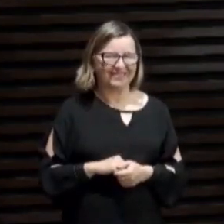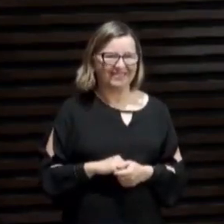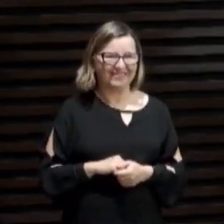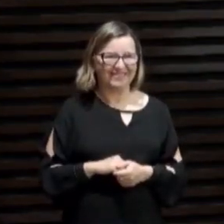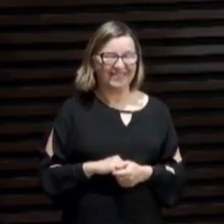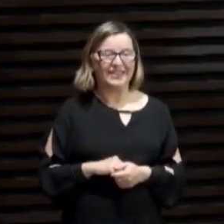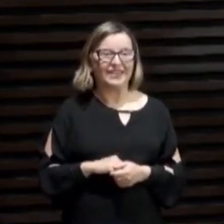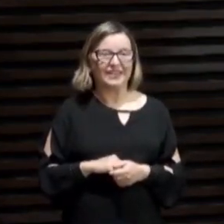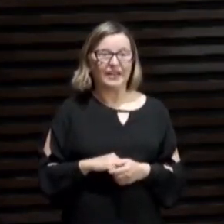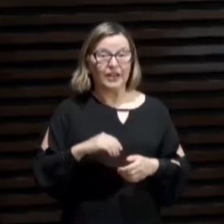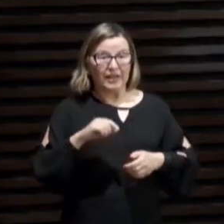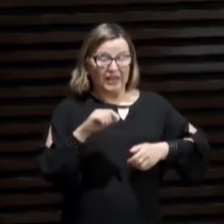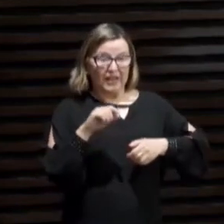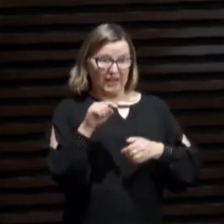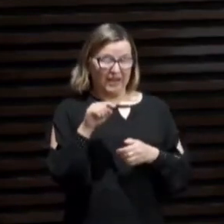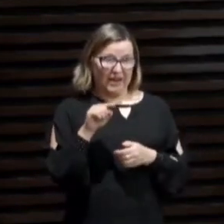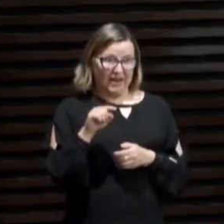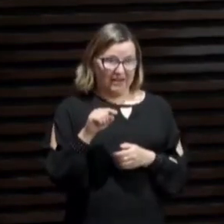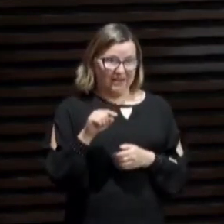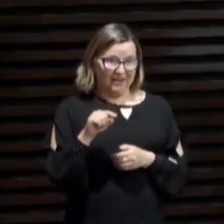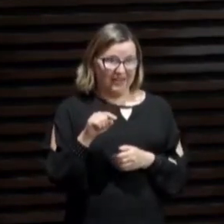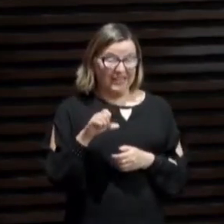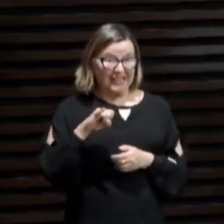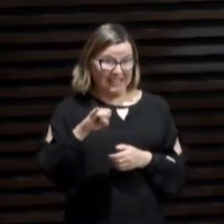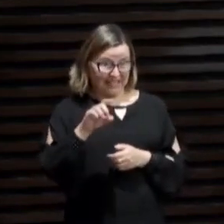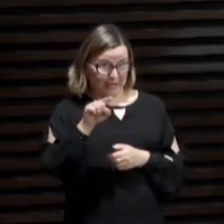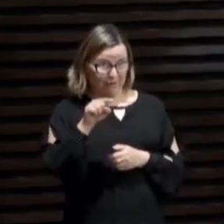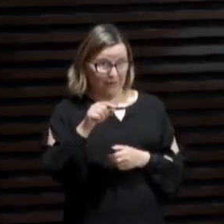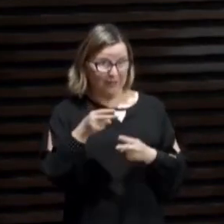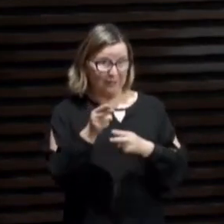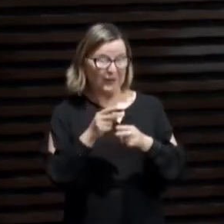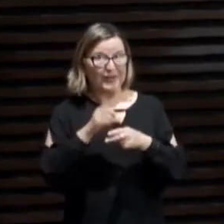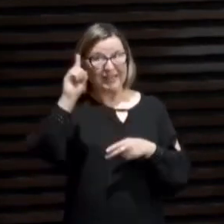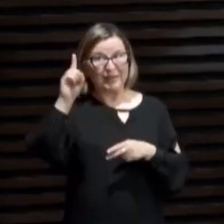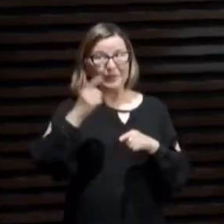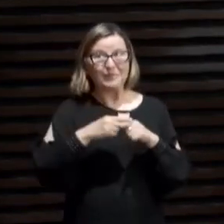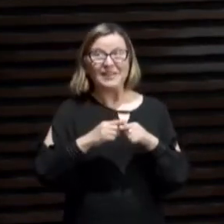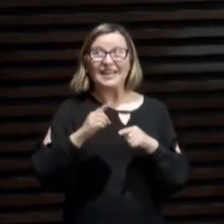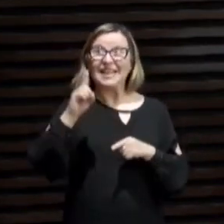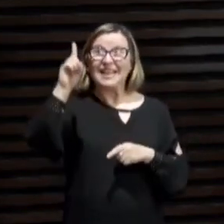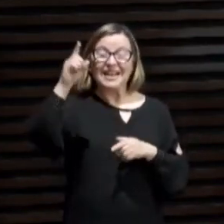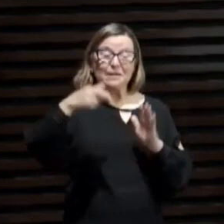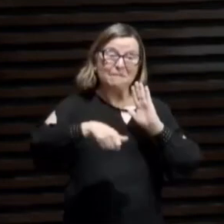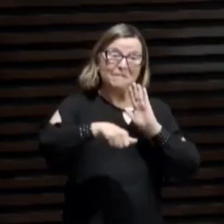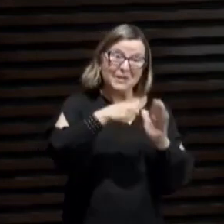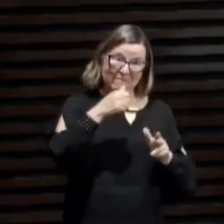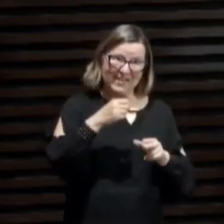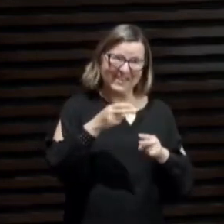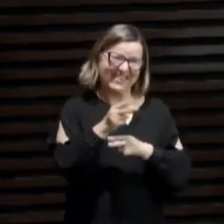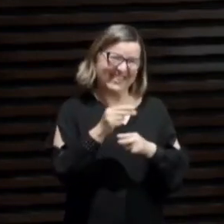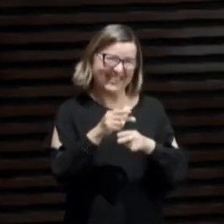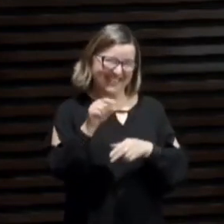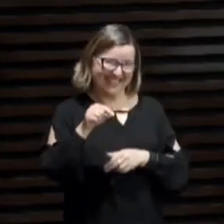Deus, não. Você não busca. Você está morto em delitos e pecados. É Deus que vem atrás de você. É Ele que se revela a você. Se